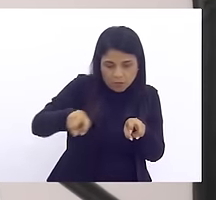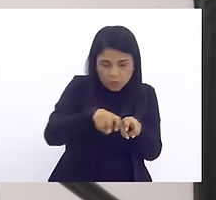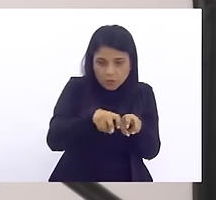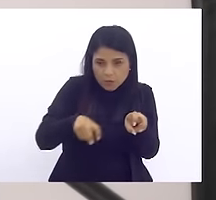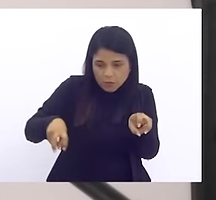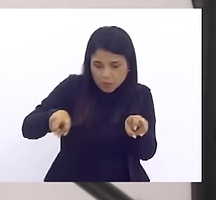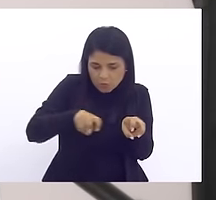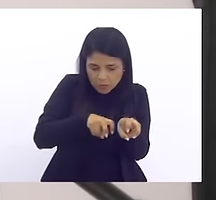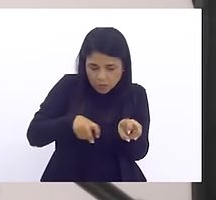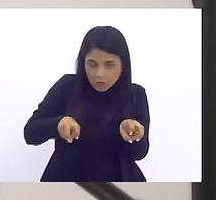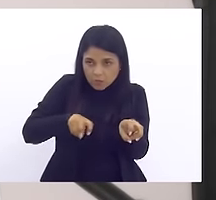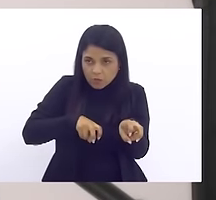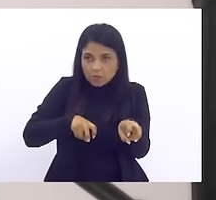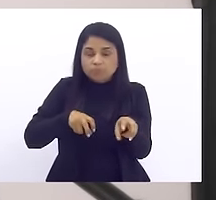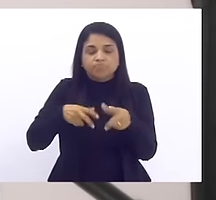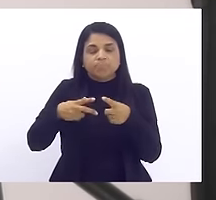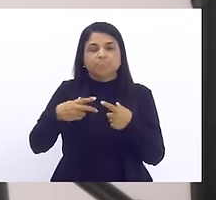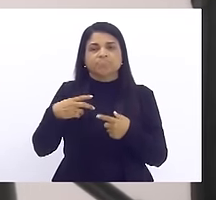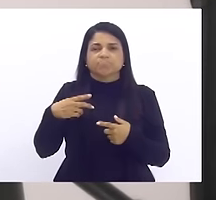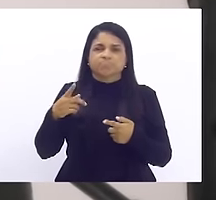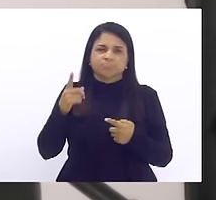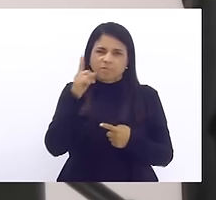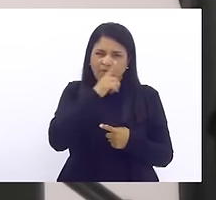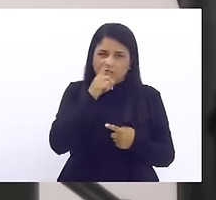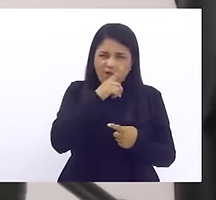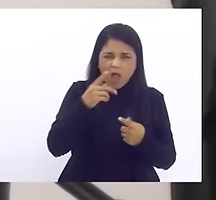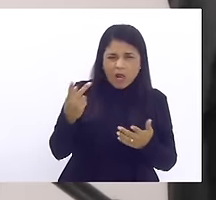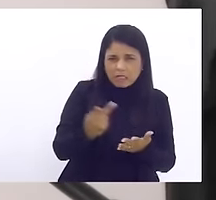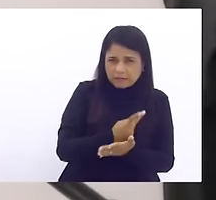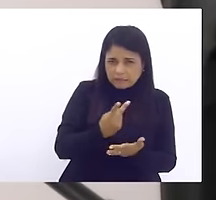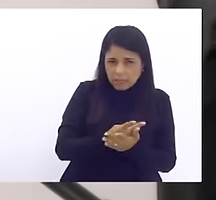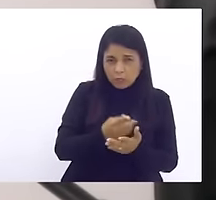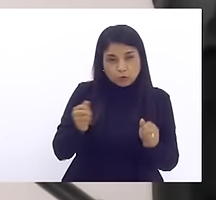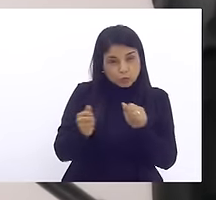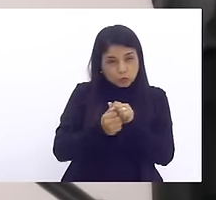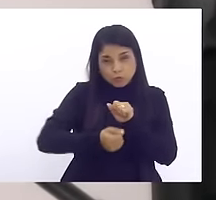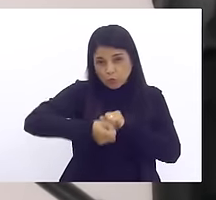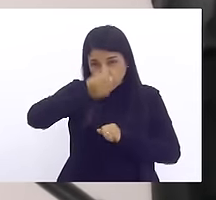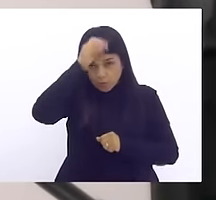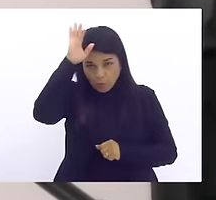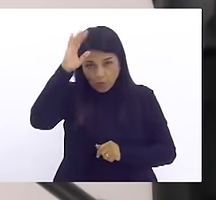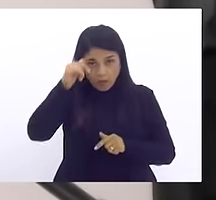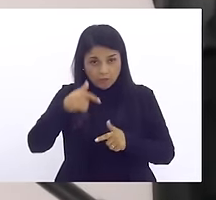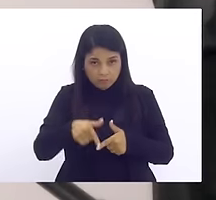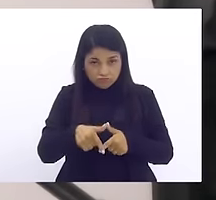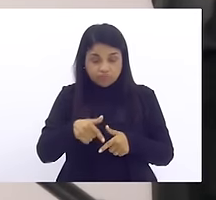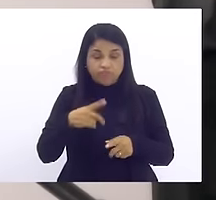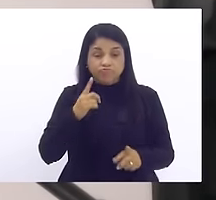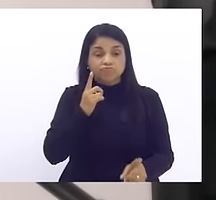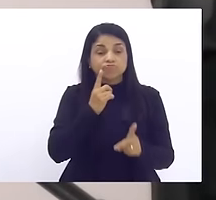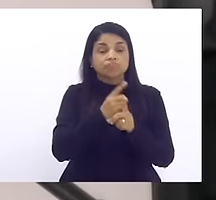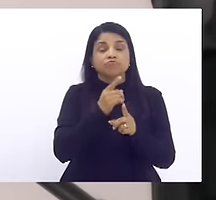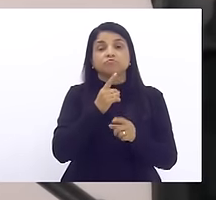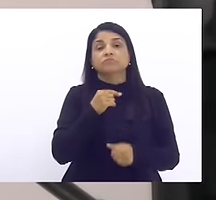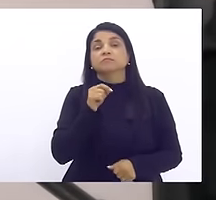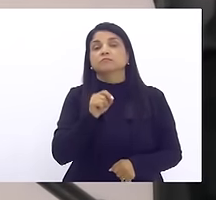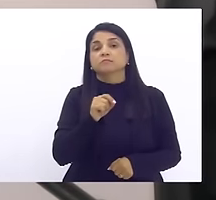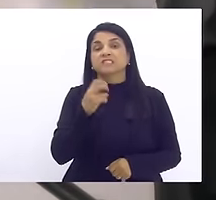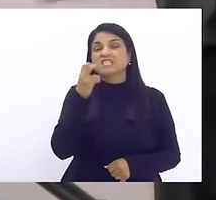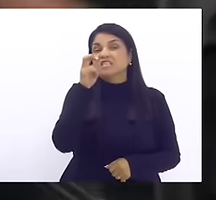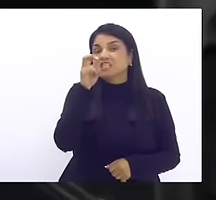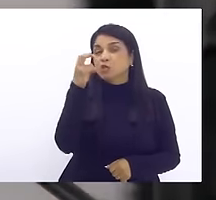irregularidades junto ao bombeiro junto Que nós ficamos 5 horas esperando o responsável